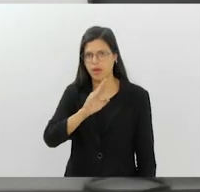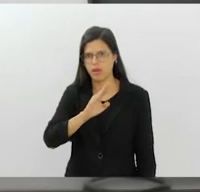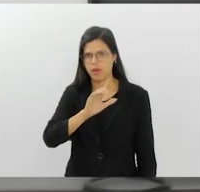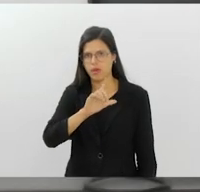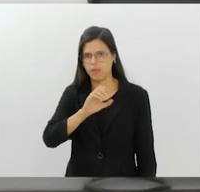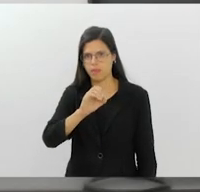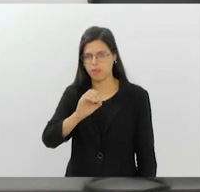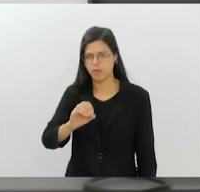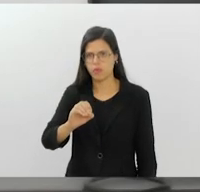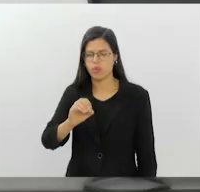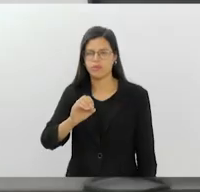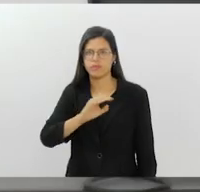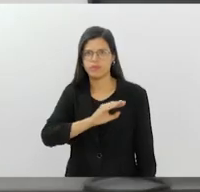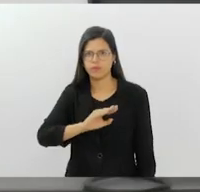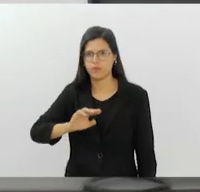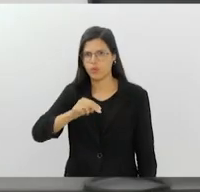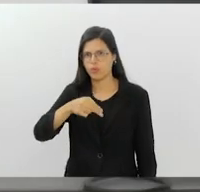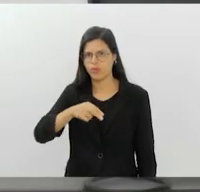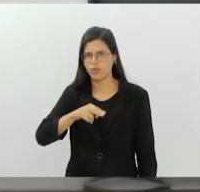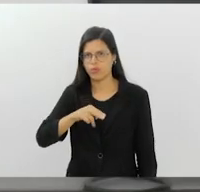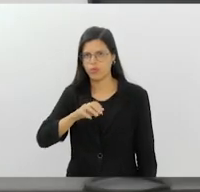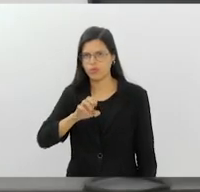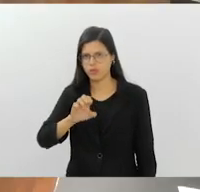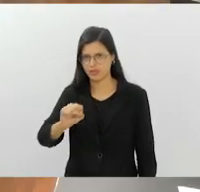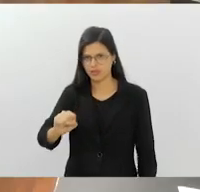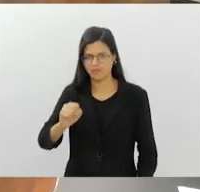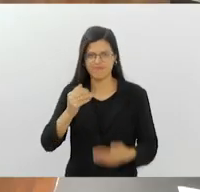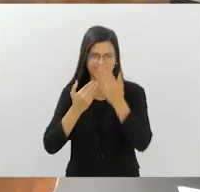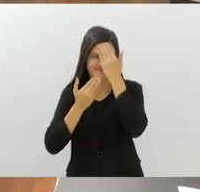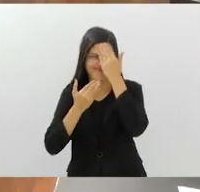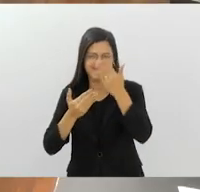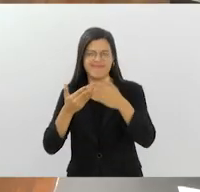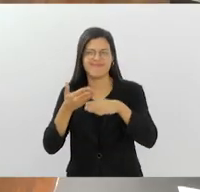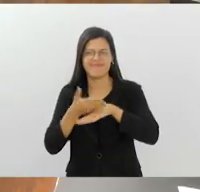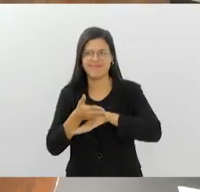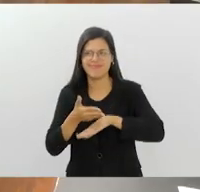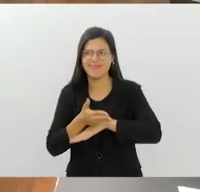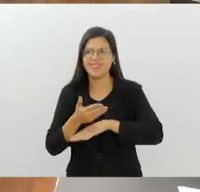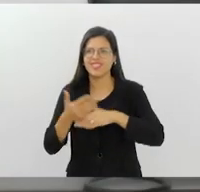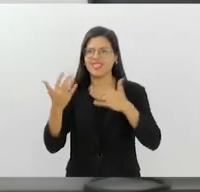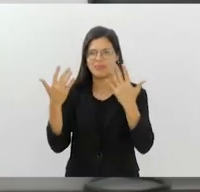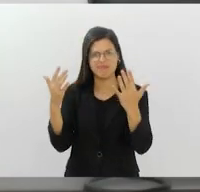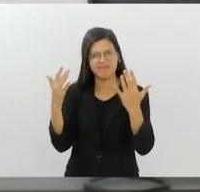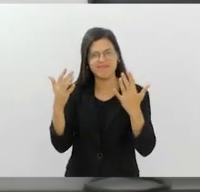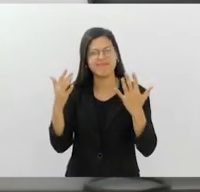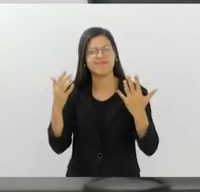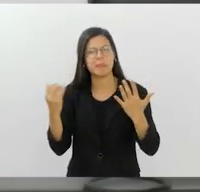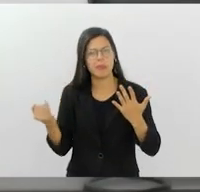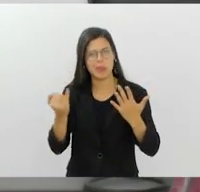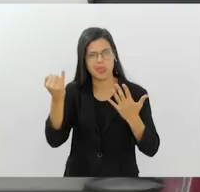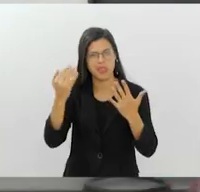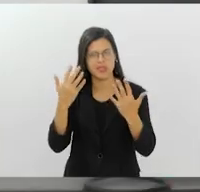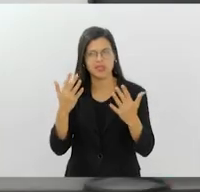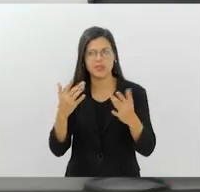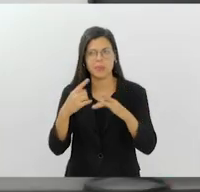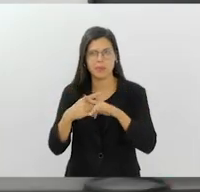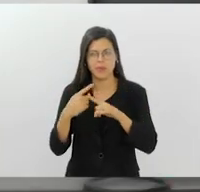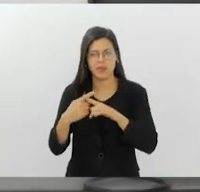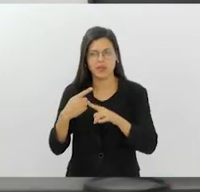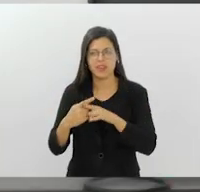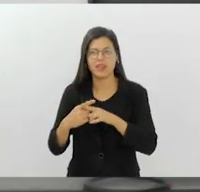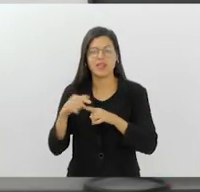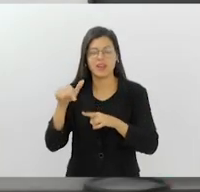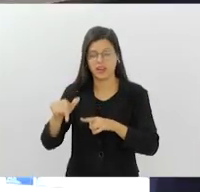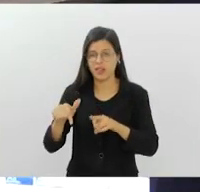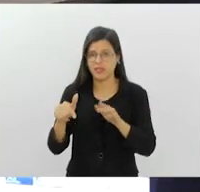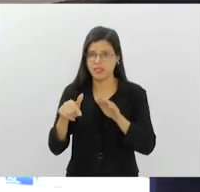Nunes obrigado pela presença Pablo Nunes é bom esse aplauso é merecido porque foi o ceseg que propôs a